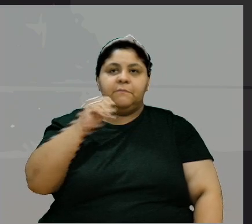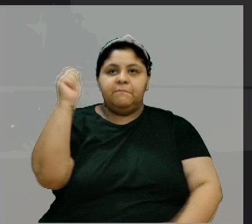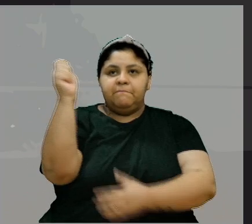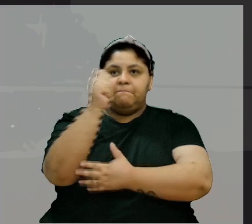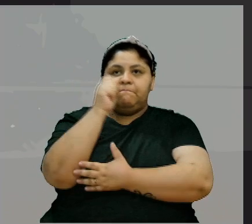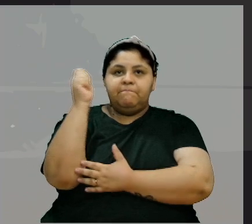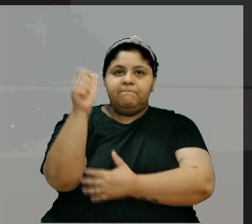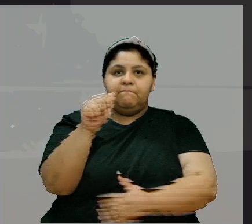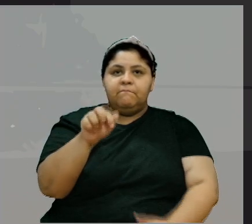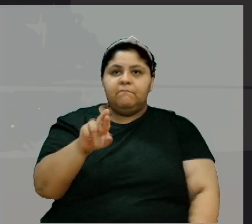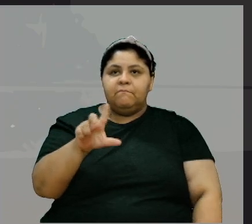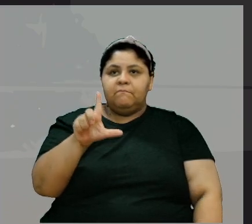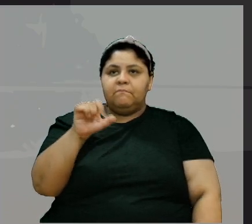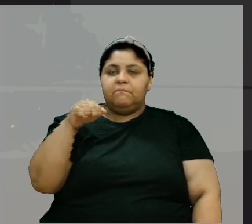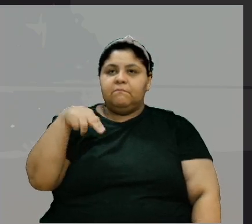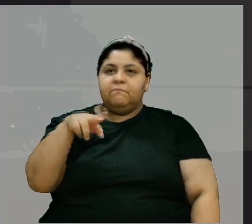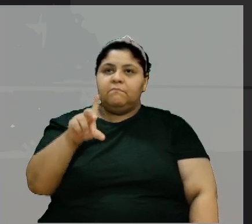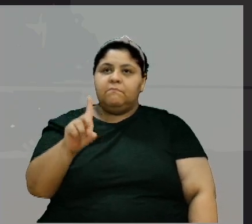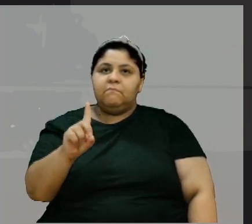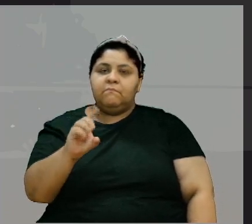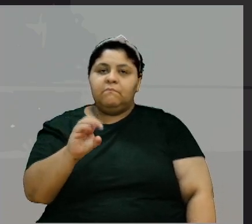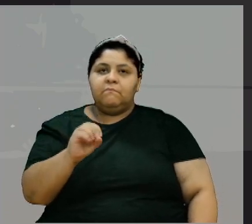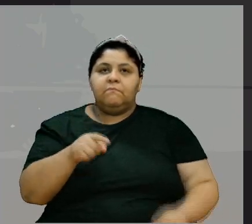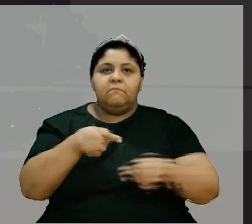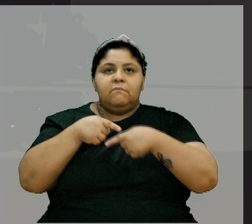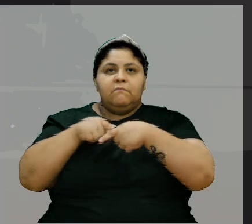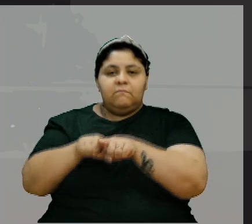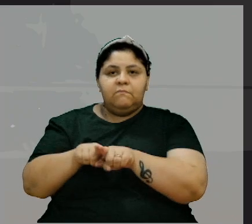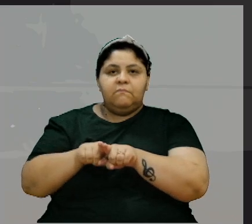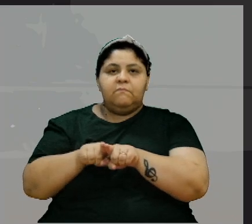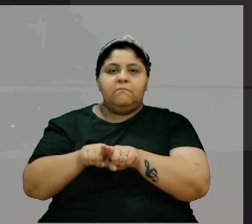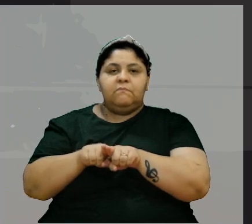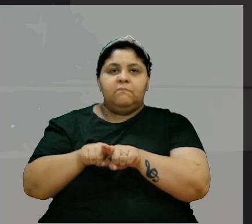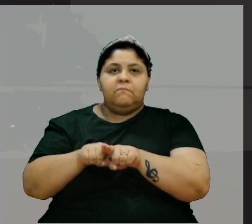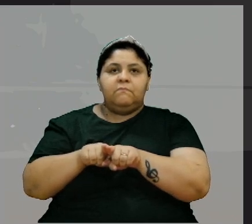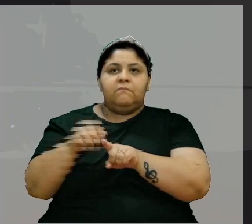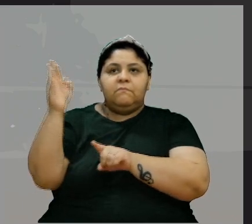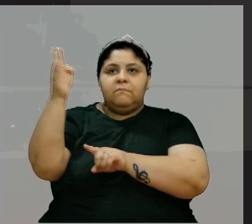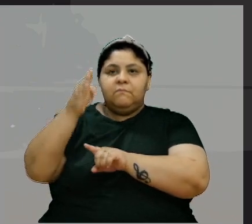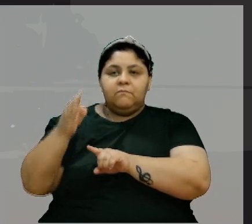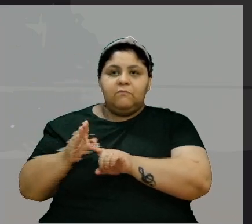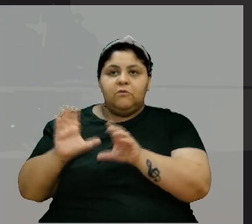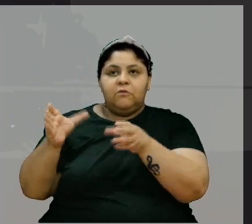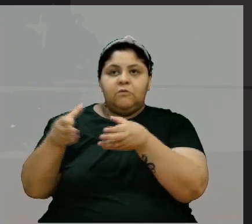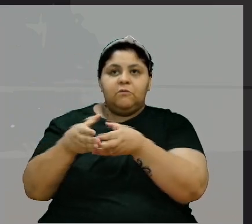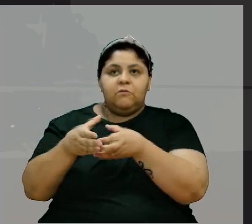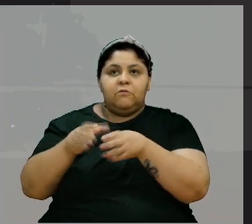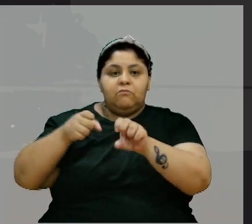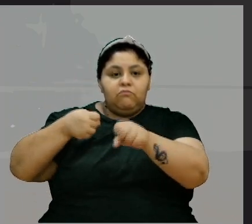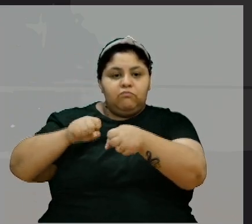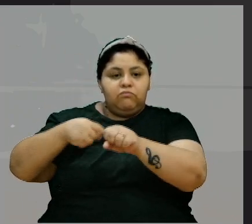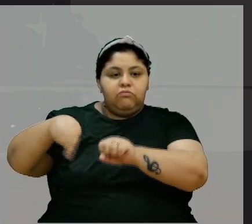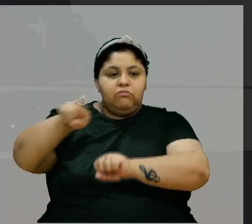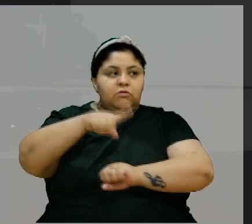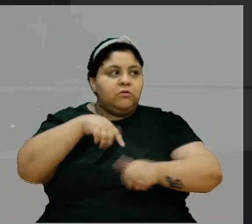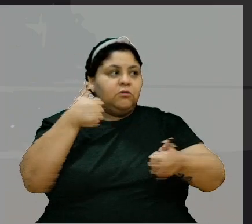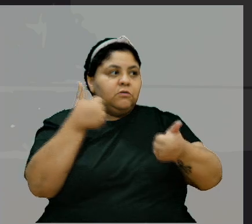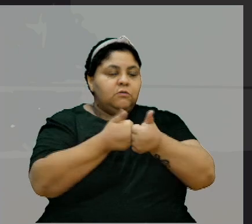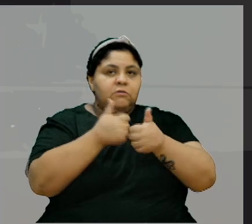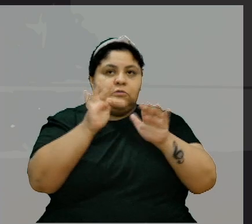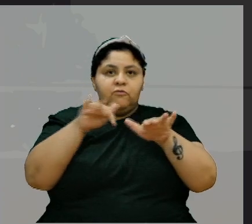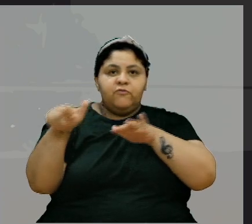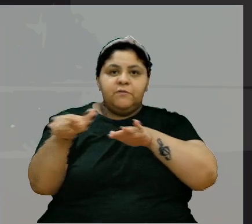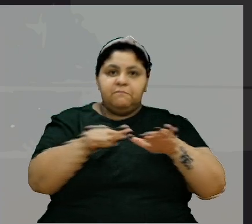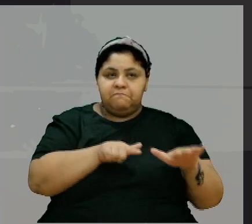o Arlindo, que é filiado à CBA, Confederação Brasileira de Automobilismo. Então a gente esteve lá o final de